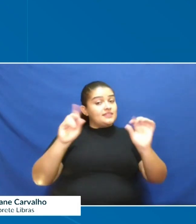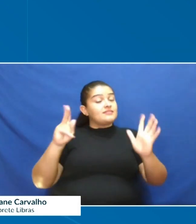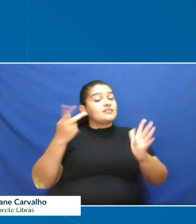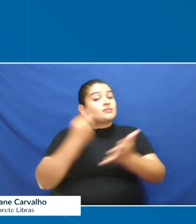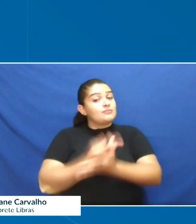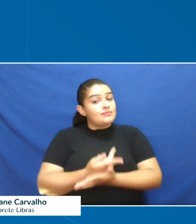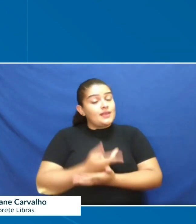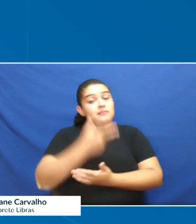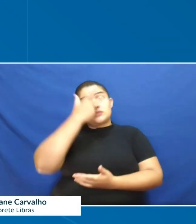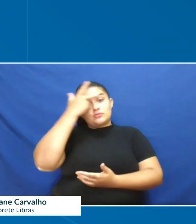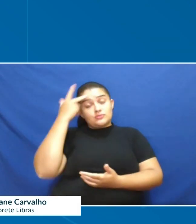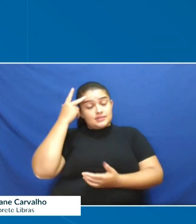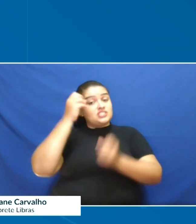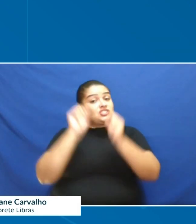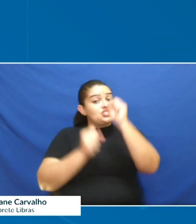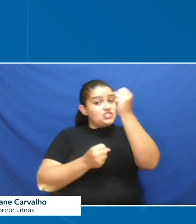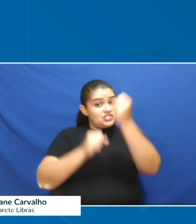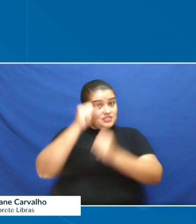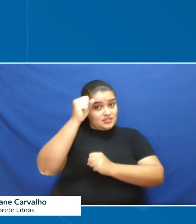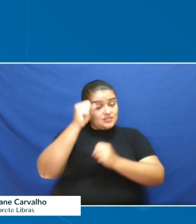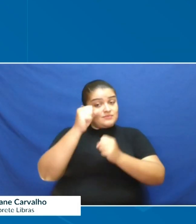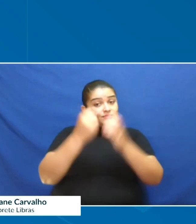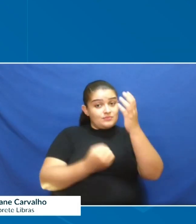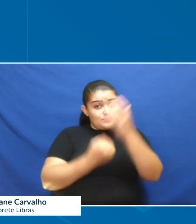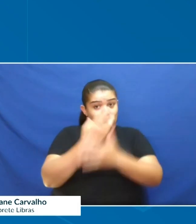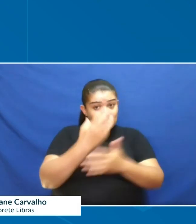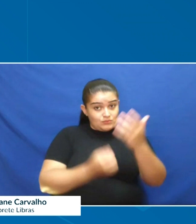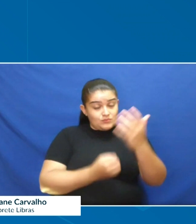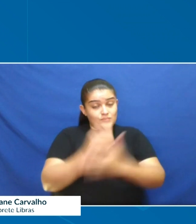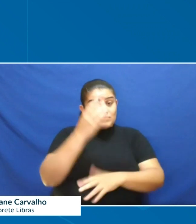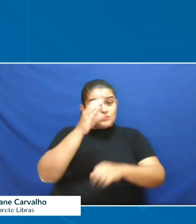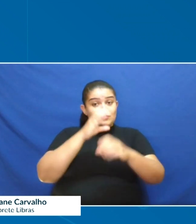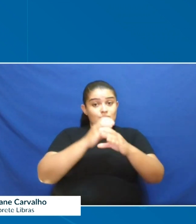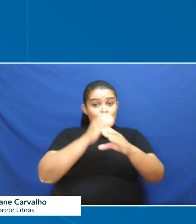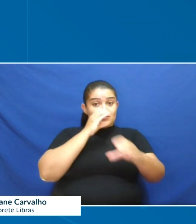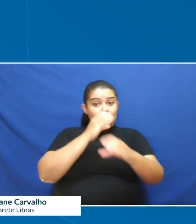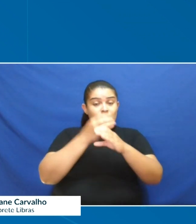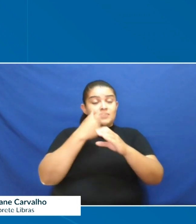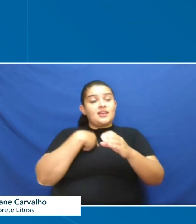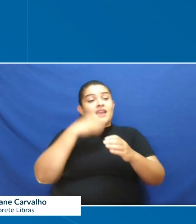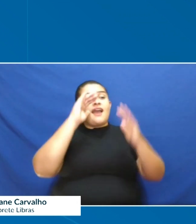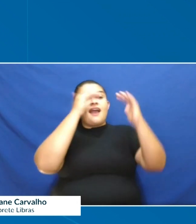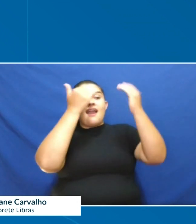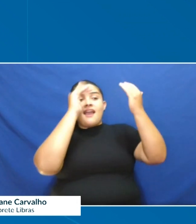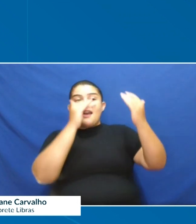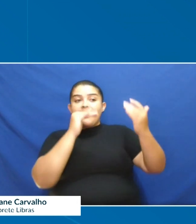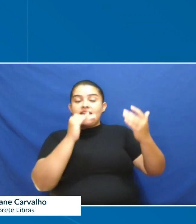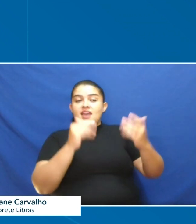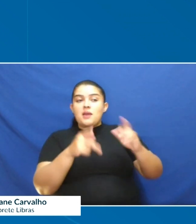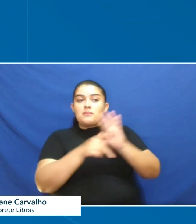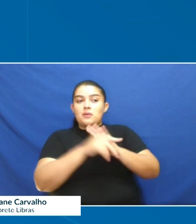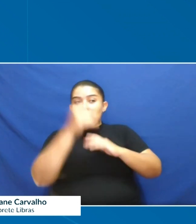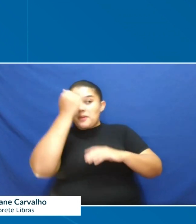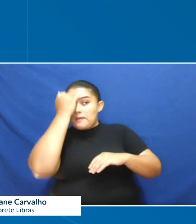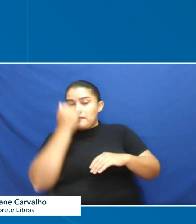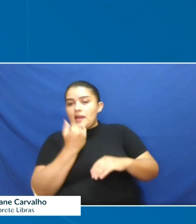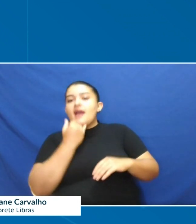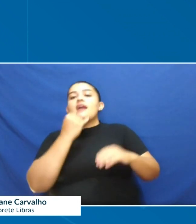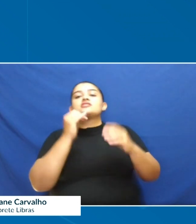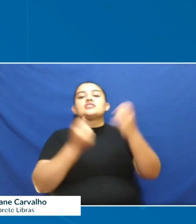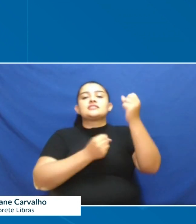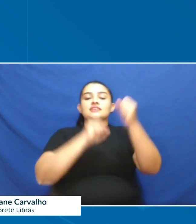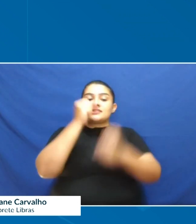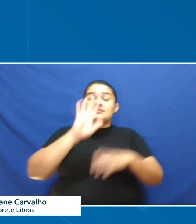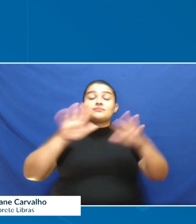ele trabalha com melhoria de processos, ele trabalha com o desenho de processos, com o layout da fábrica, né? Então,